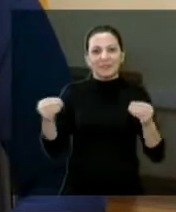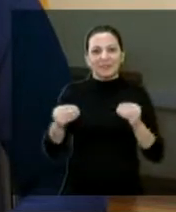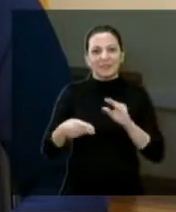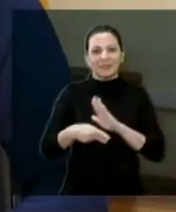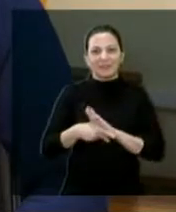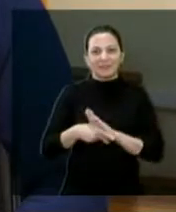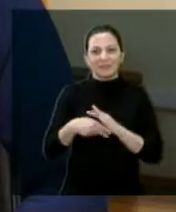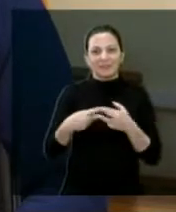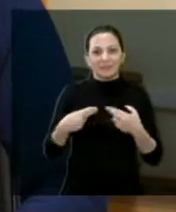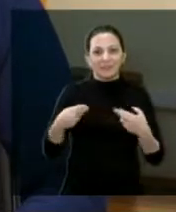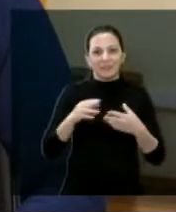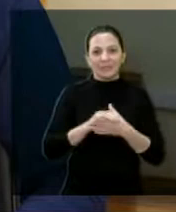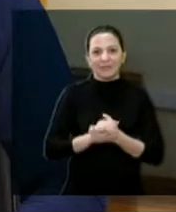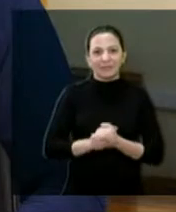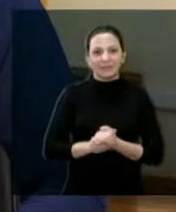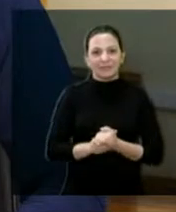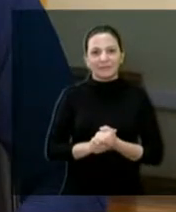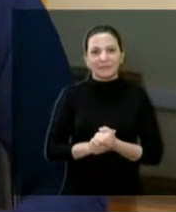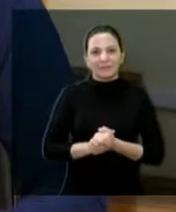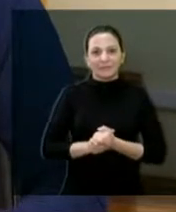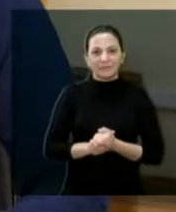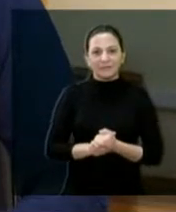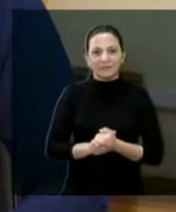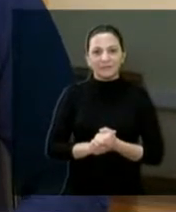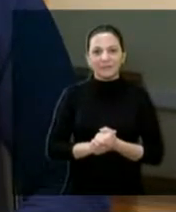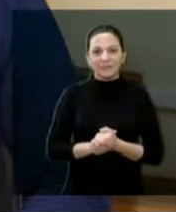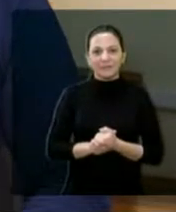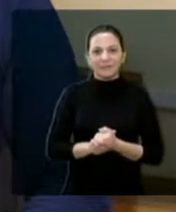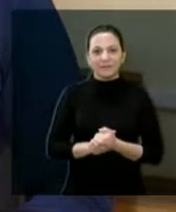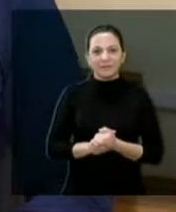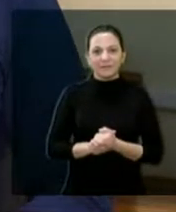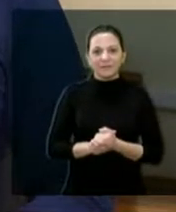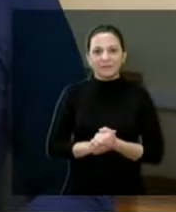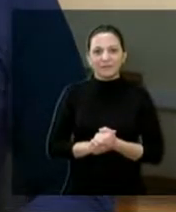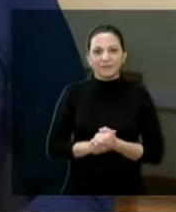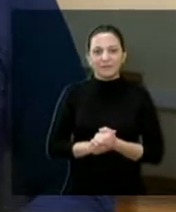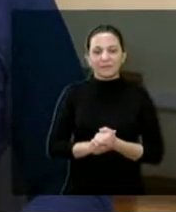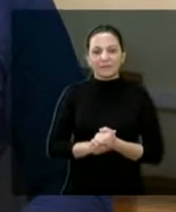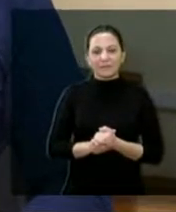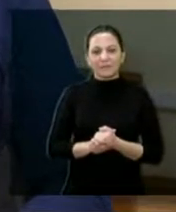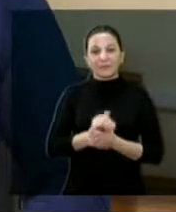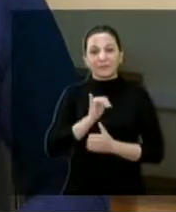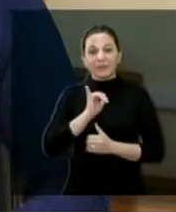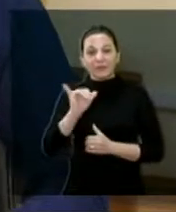Aí conversei com a irmã dele, a Lourdes Olive, ela falou assim,